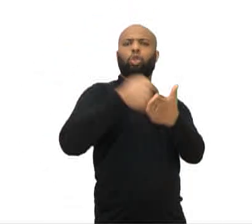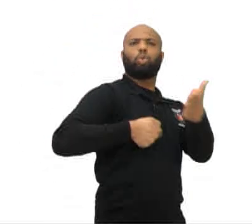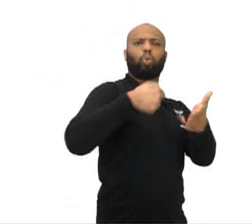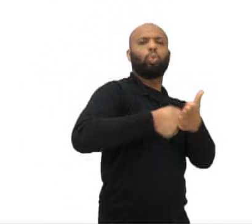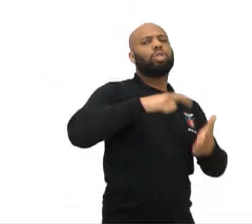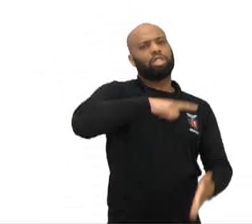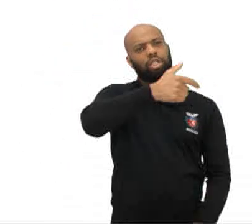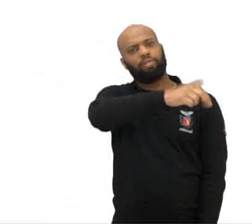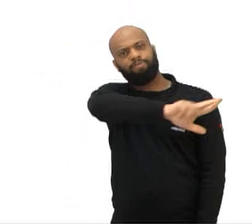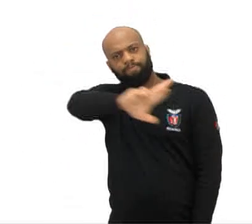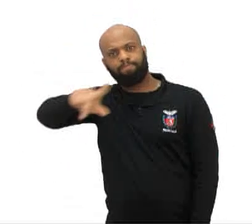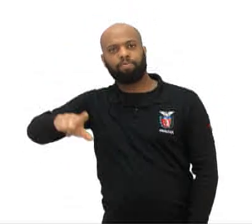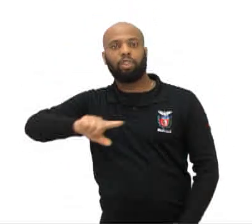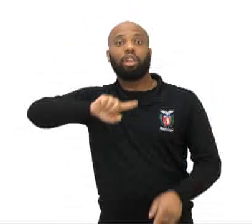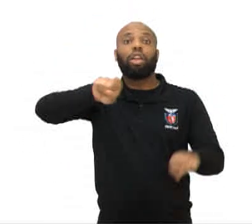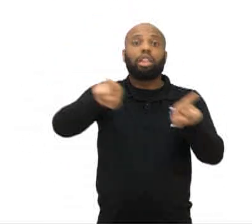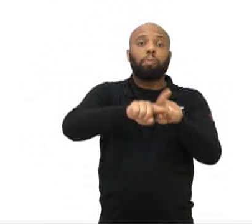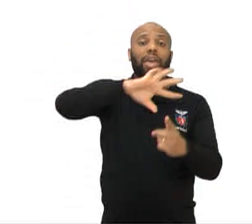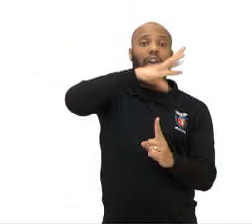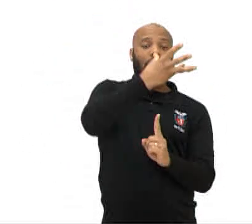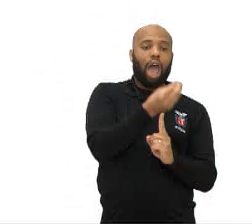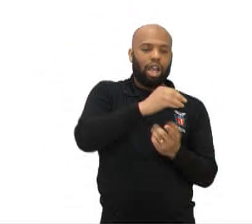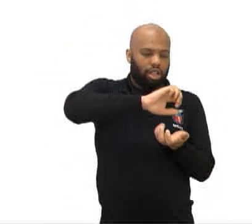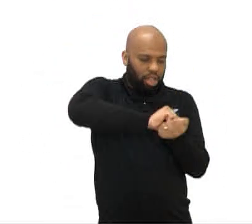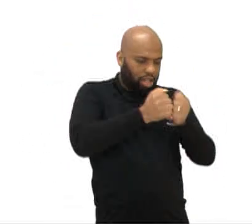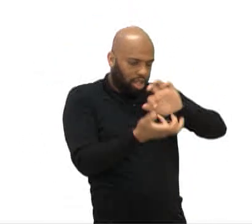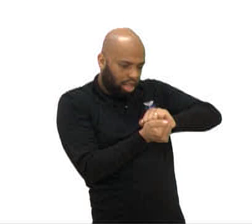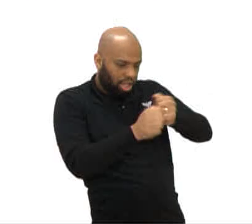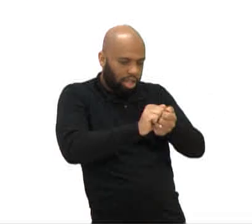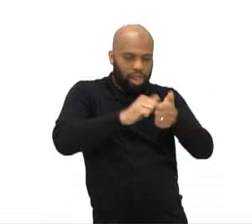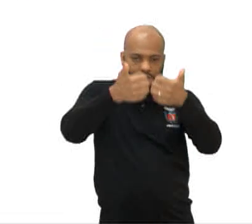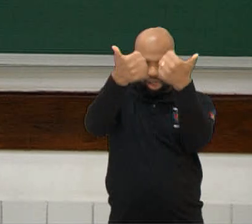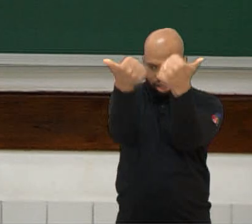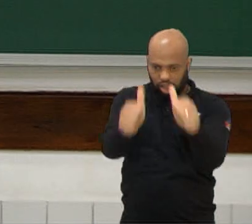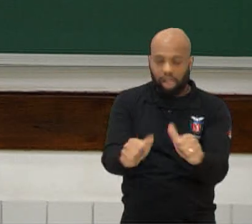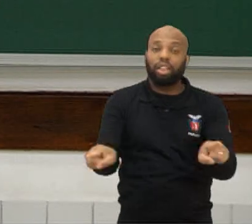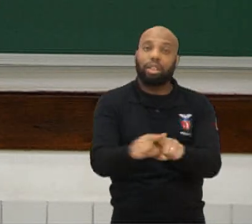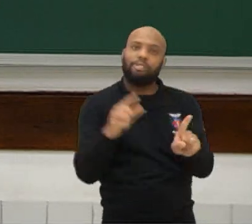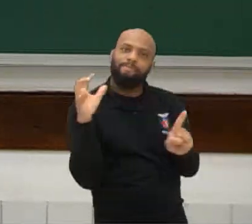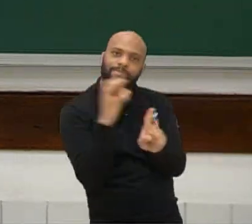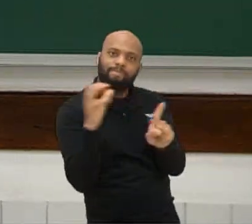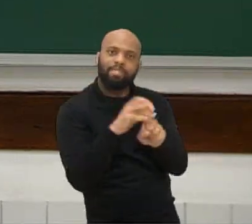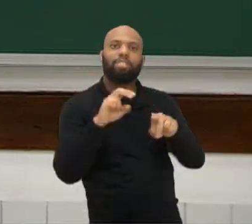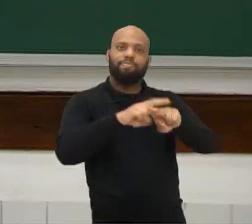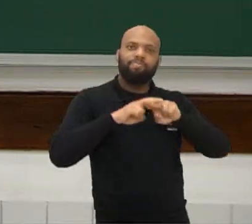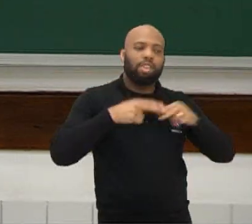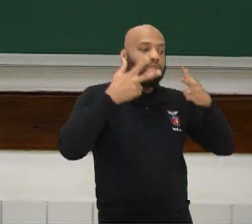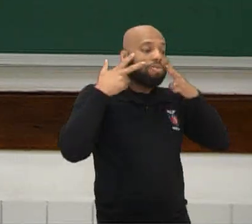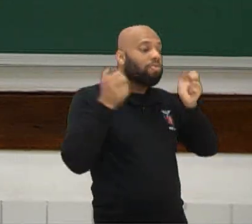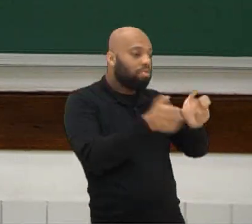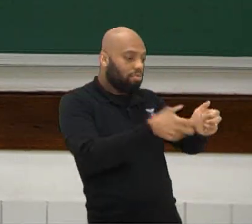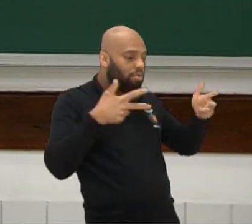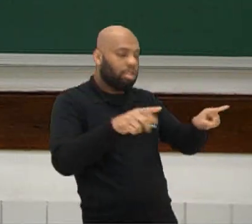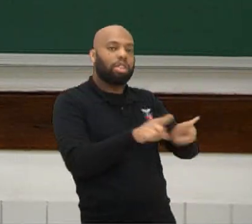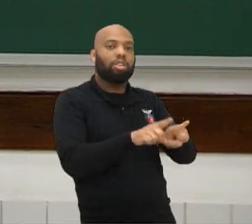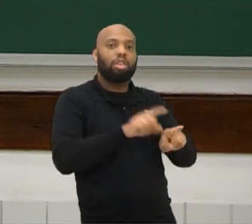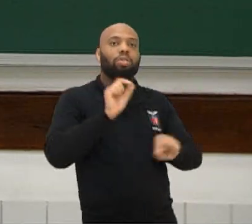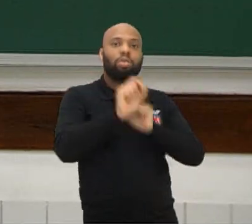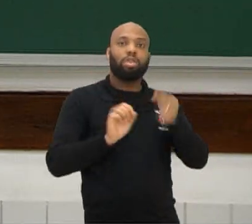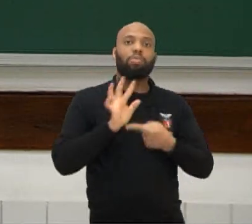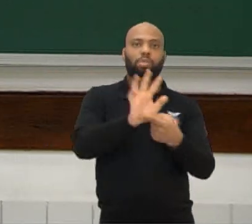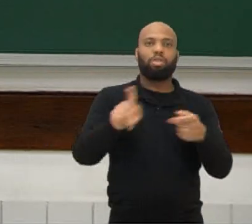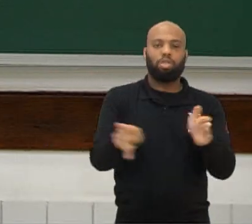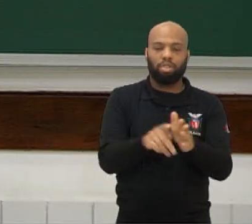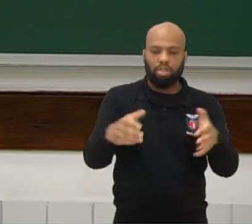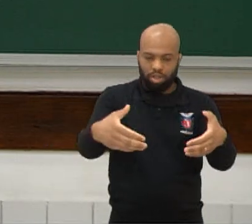vocês. Artesanato, influenciado também pela cultura indígena, principalmente o que a gente destacou lá foi da